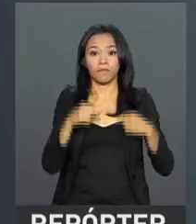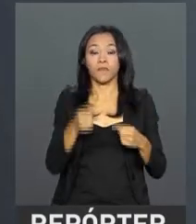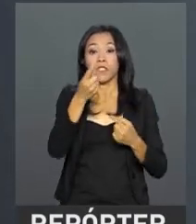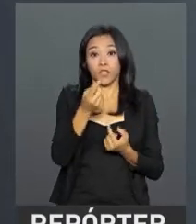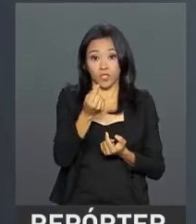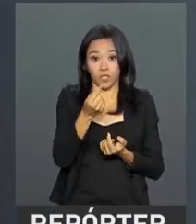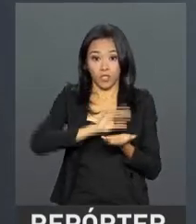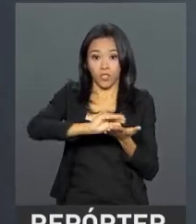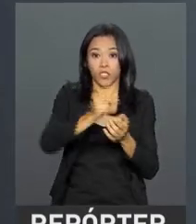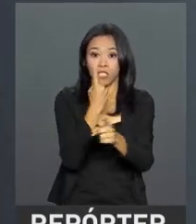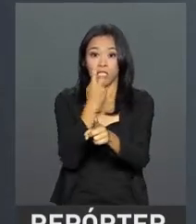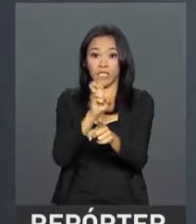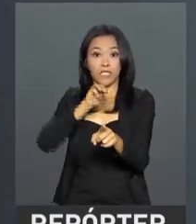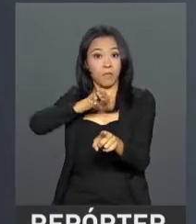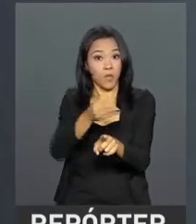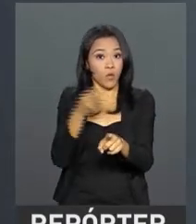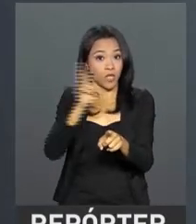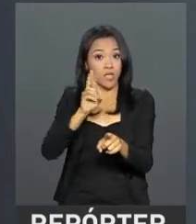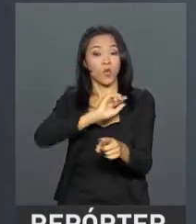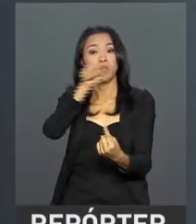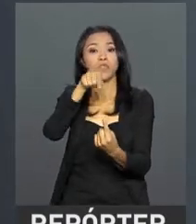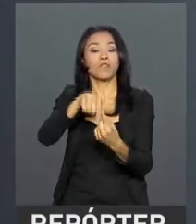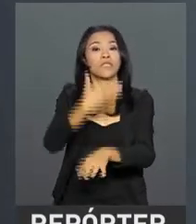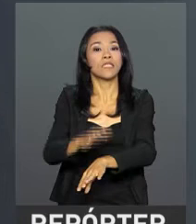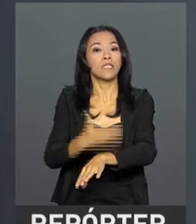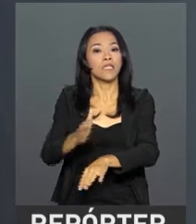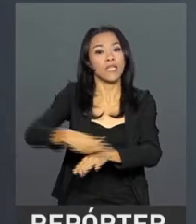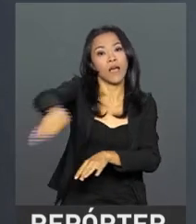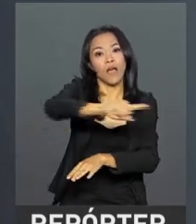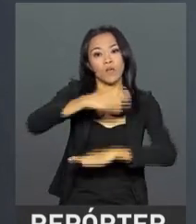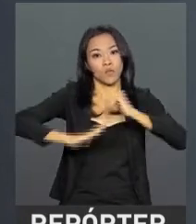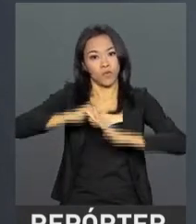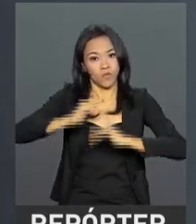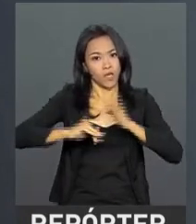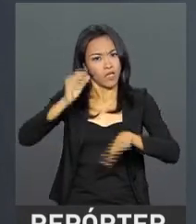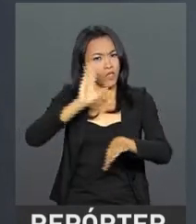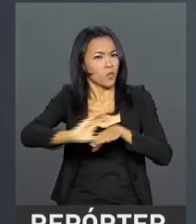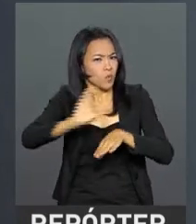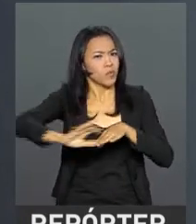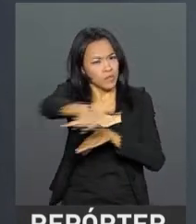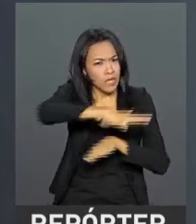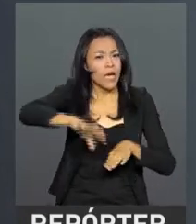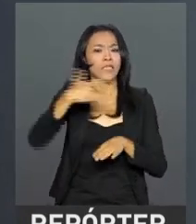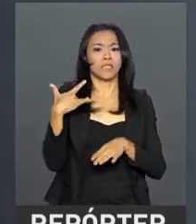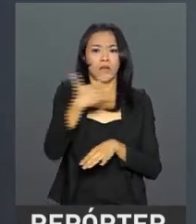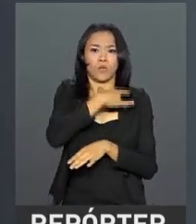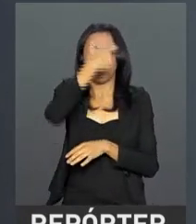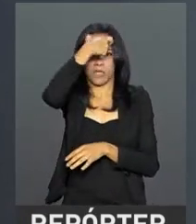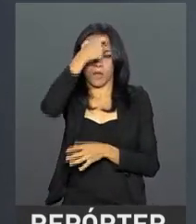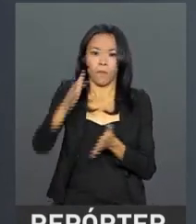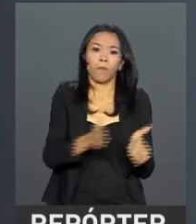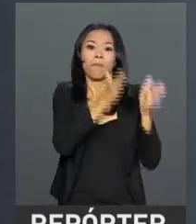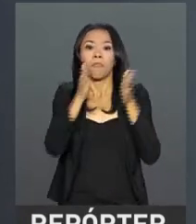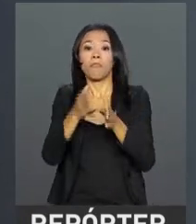de 15 milhões de reais por ano para a formação de equipes multiprofissionais especializadas em saúde mental. A criação de um